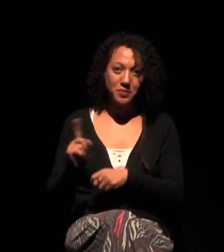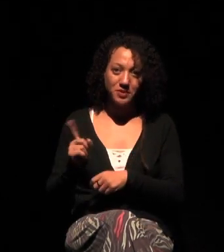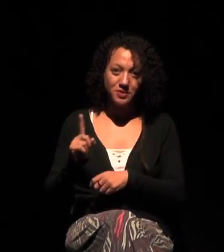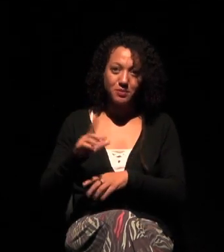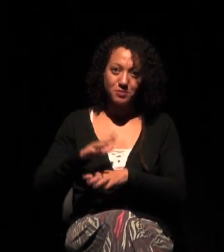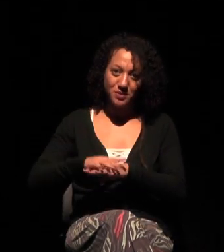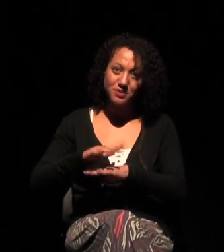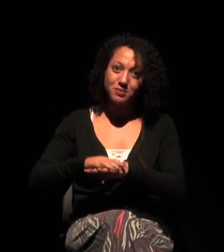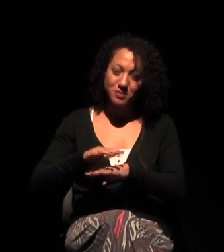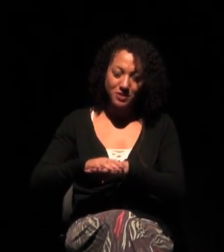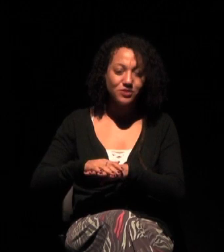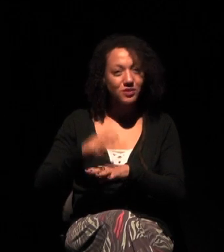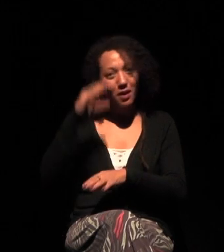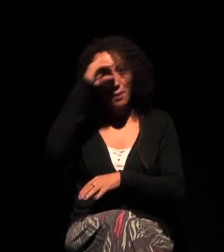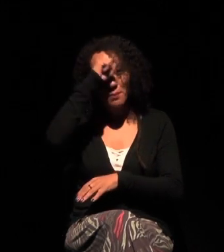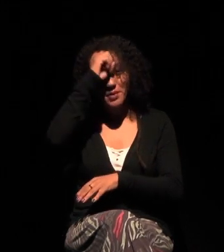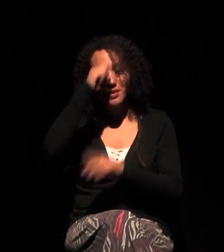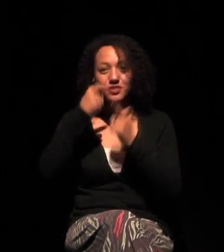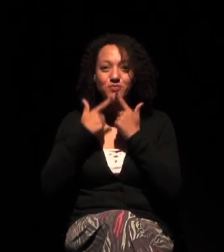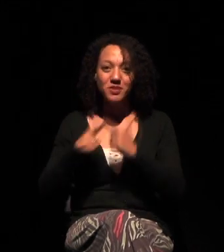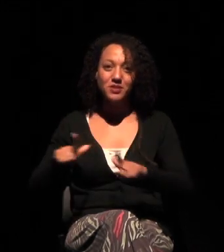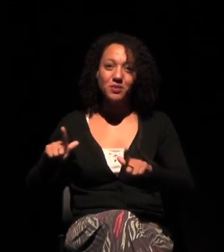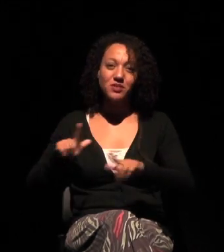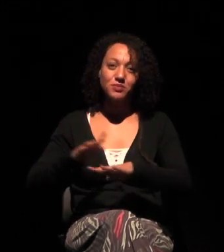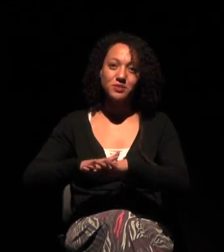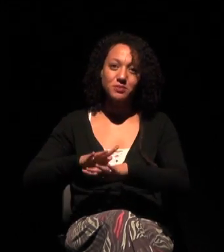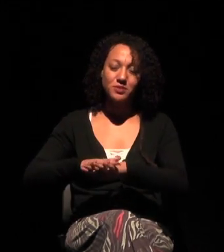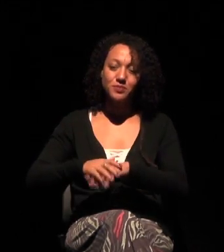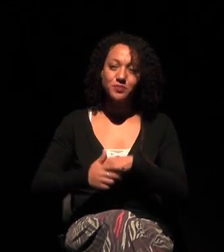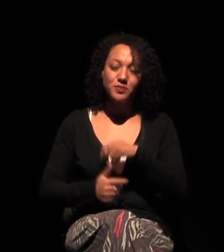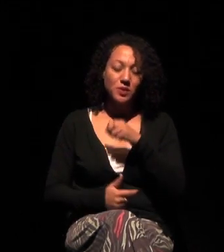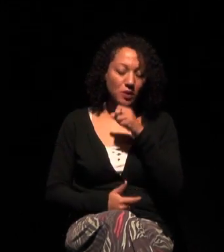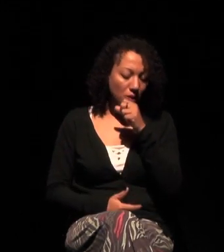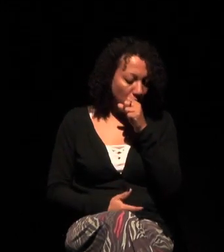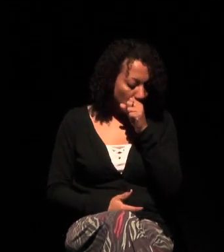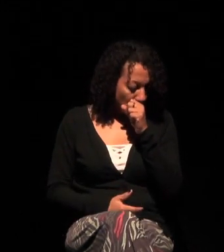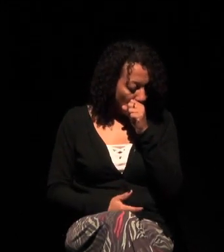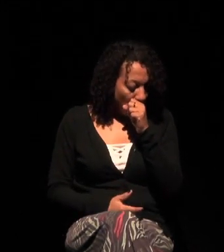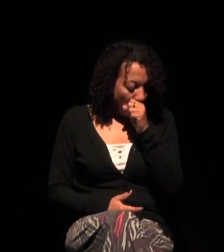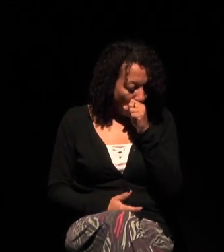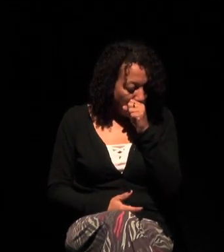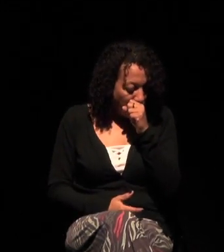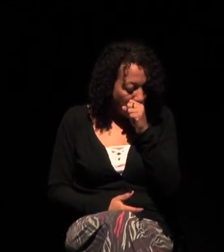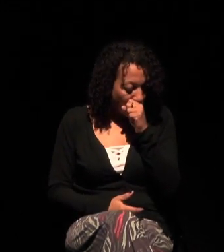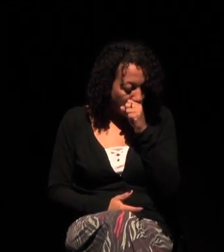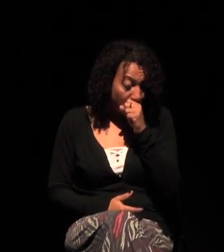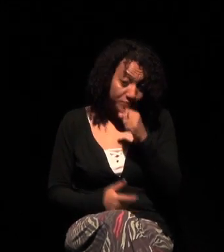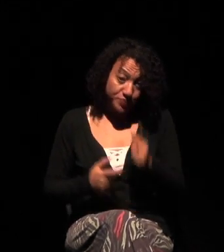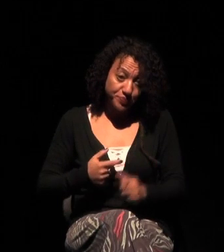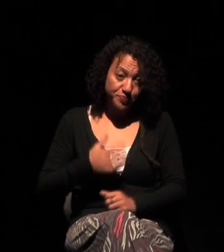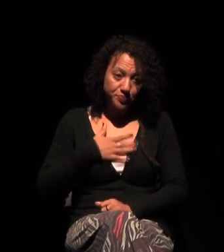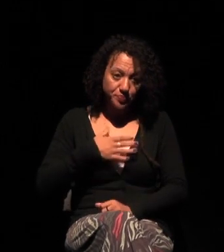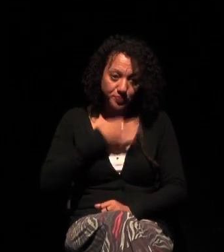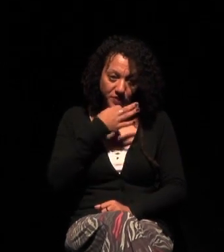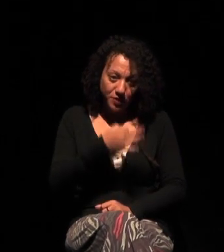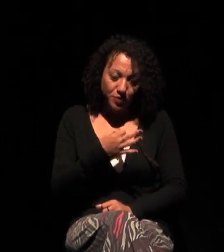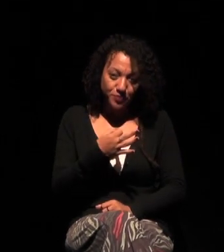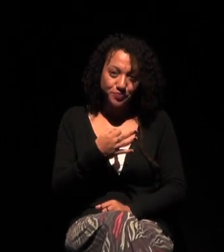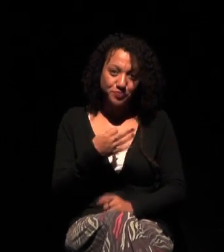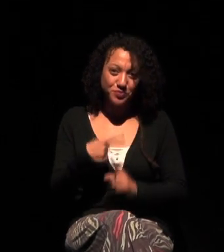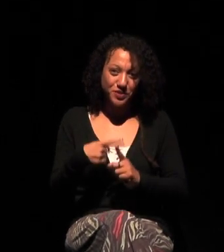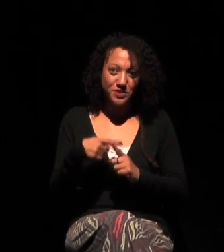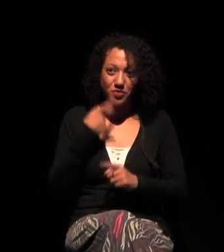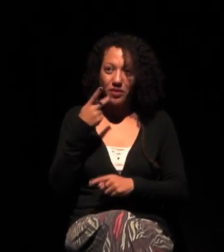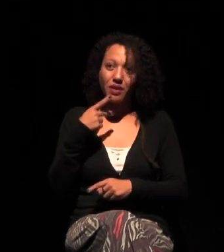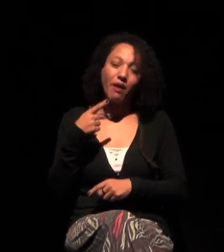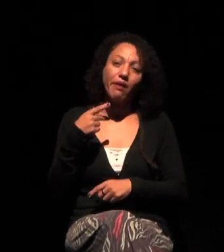contando a escola mas estou aprendendo uma linguagem e então eu acredito eu falar um pouco de mim mesmo porque são também fica falando em